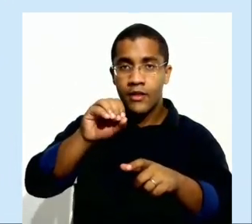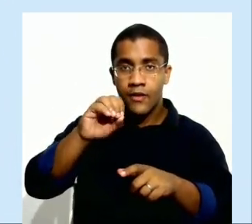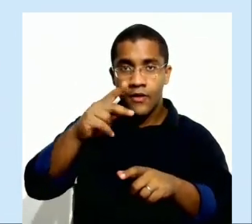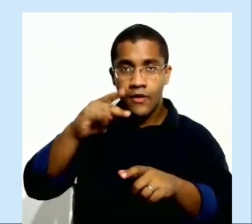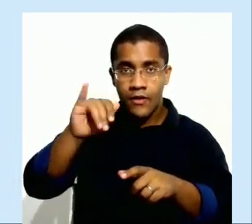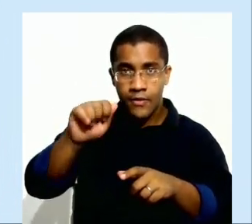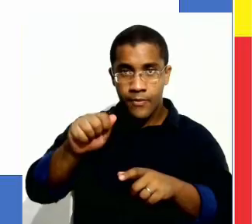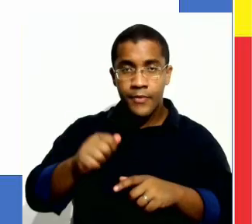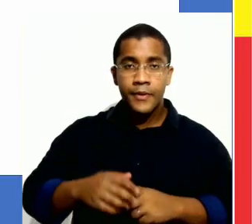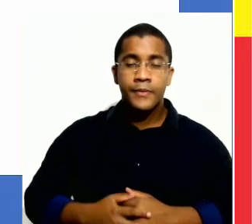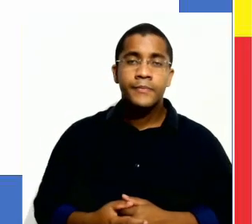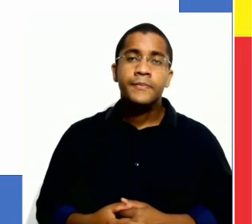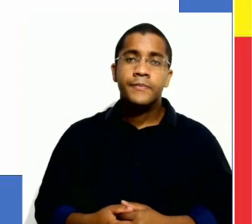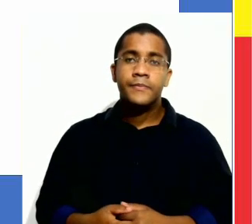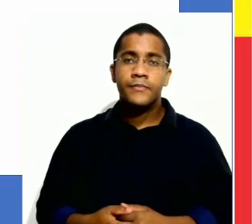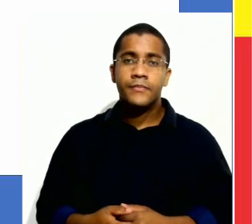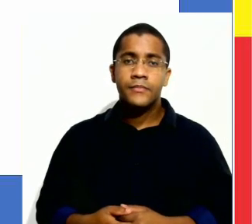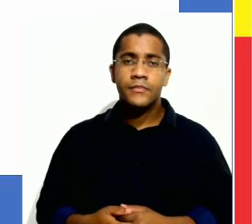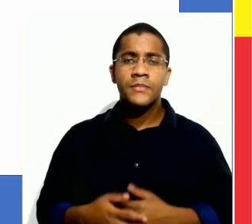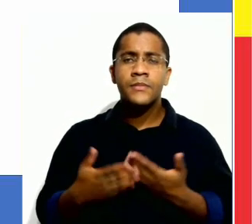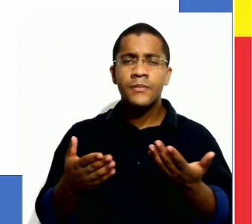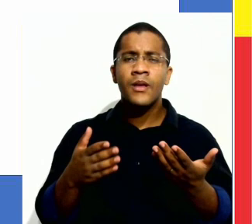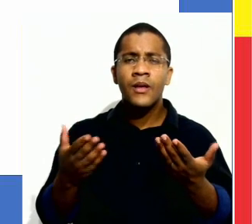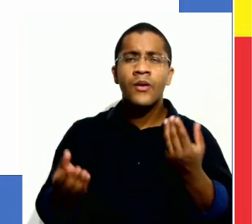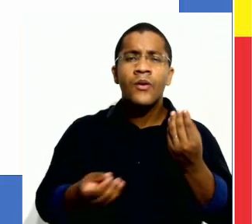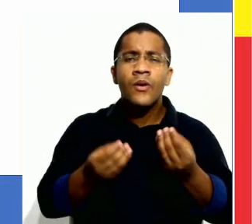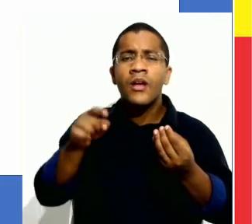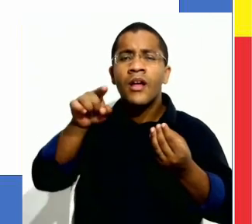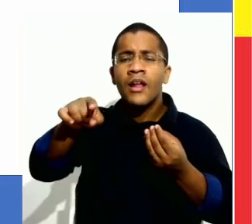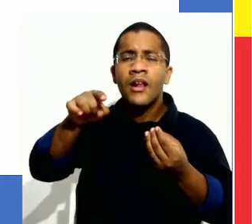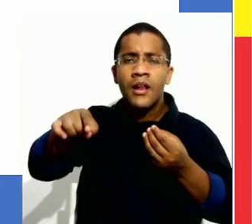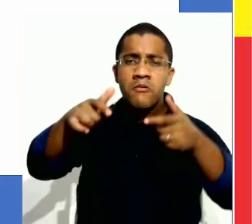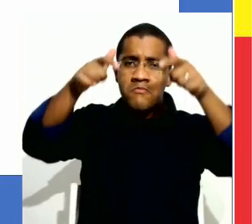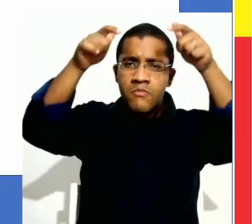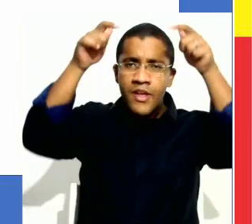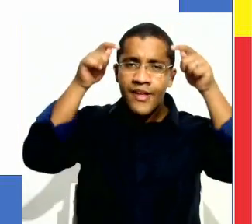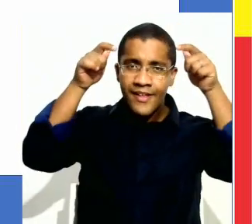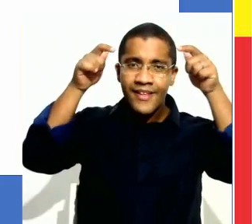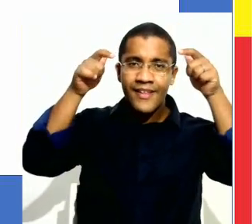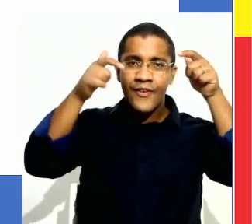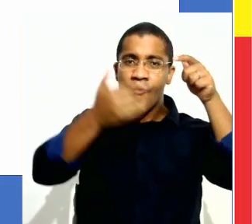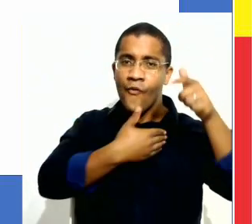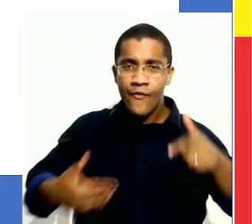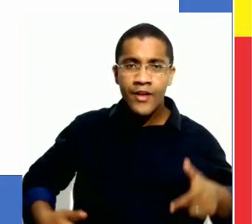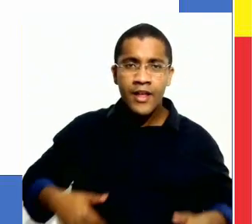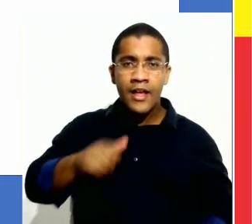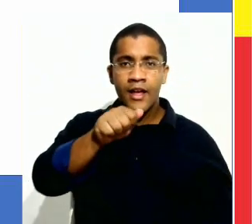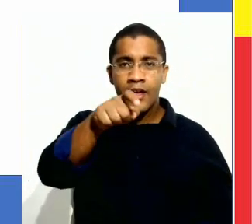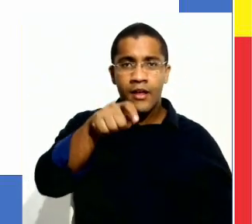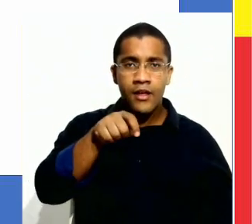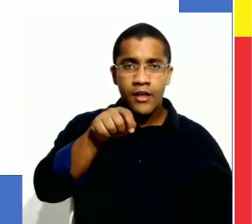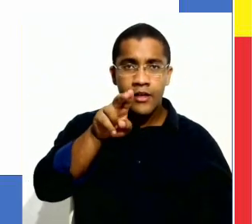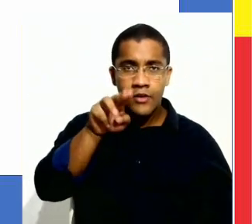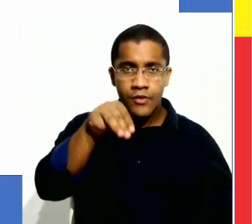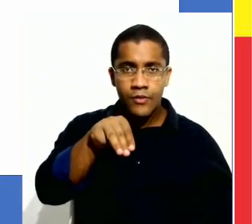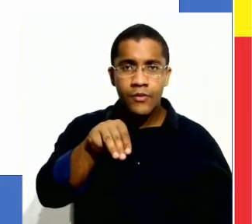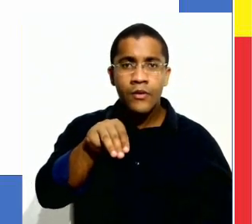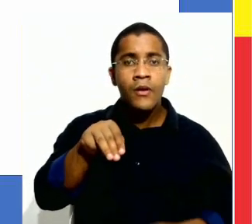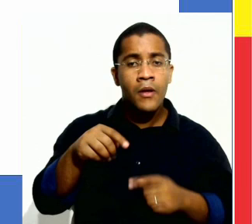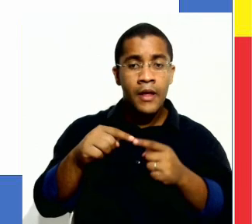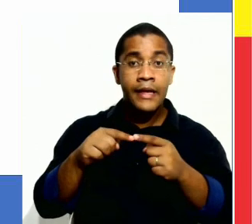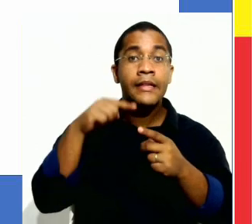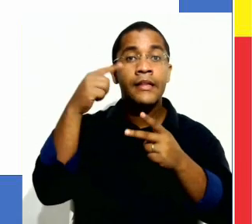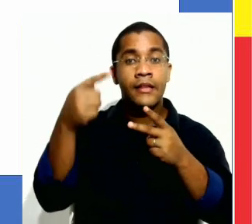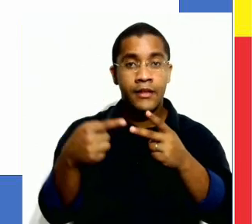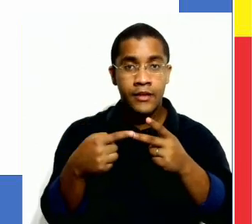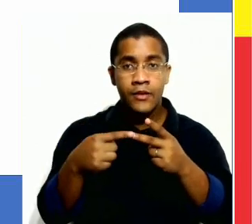discussão da África Antiga é que o Império de Axum e, posteriormente, o